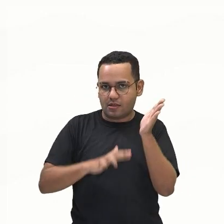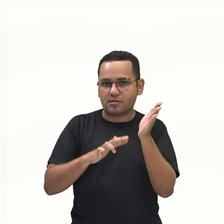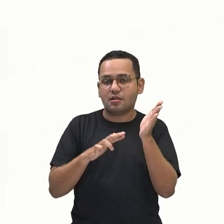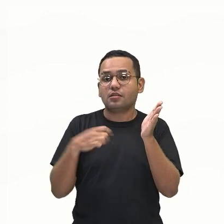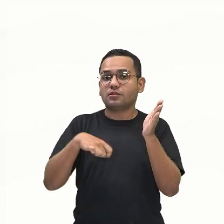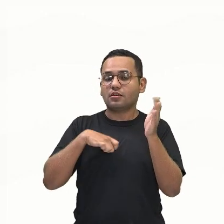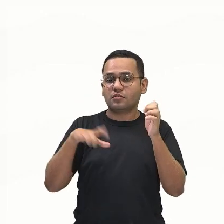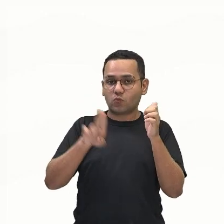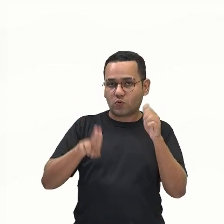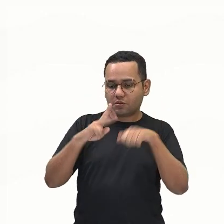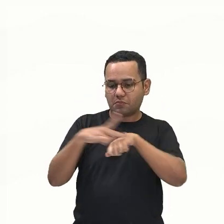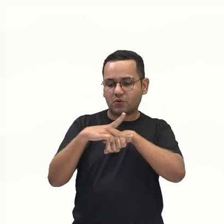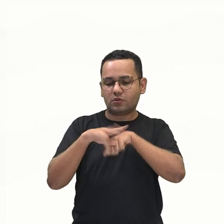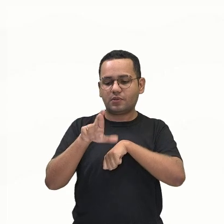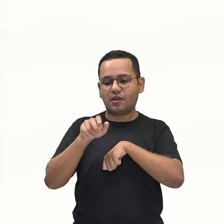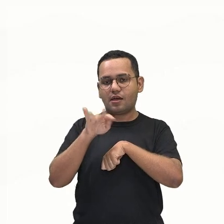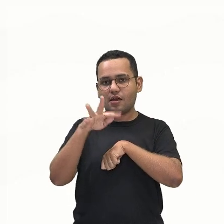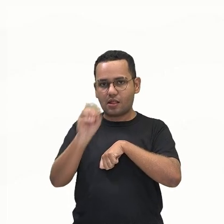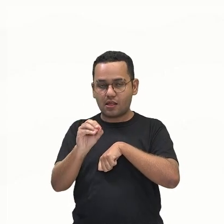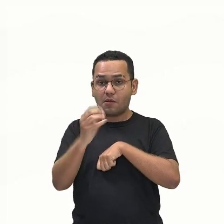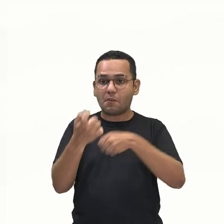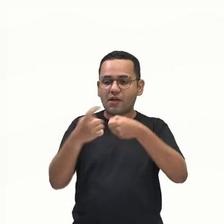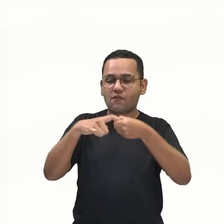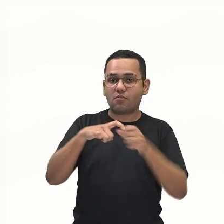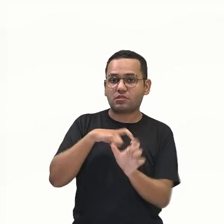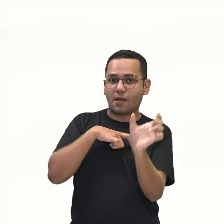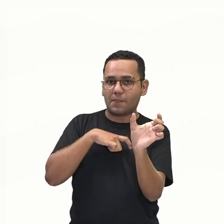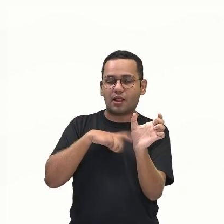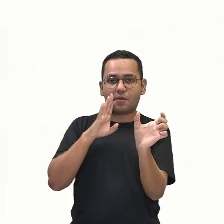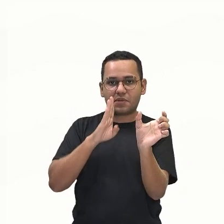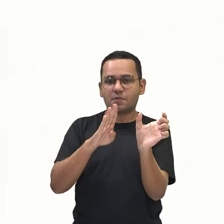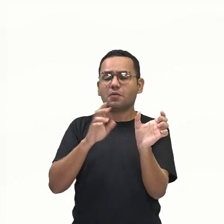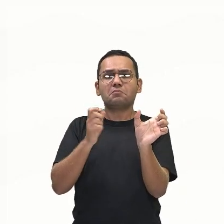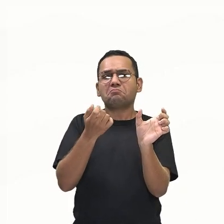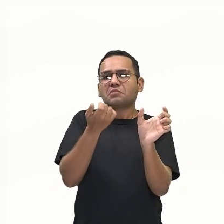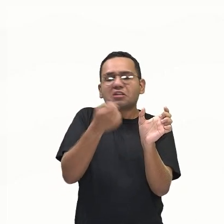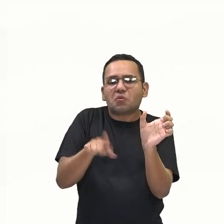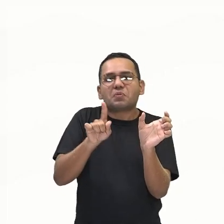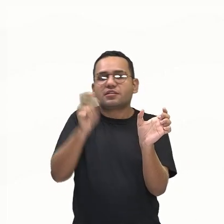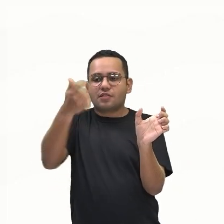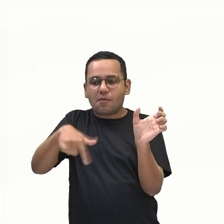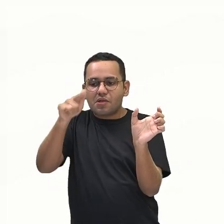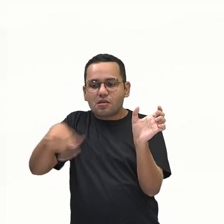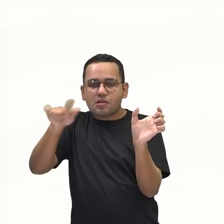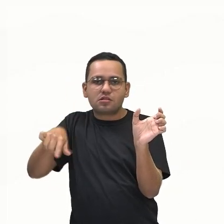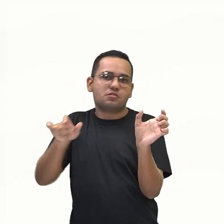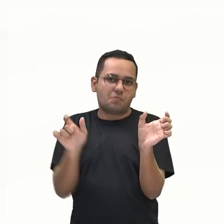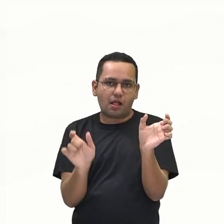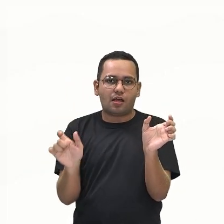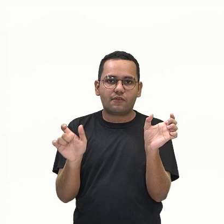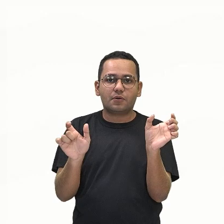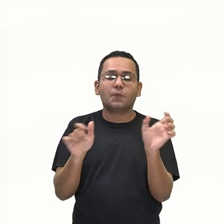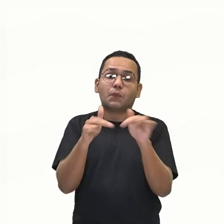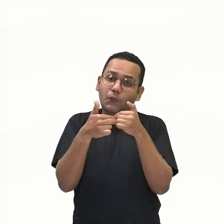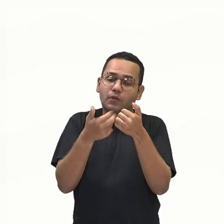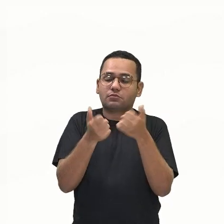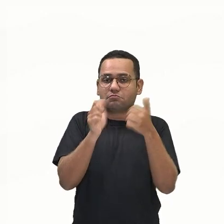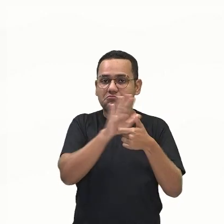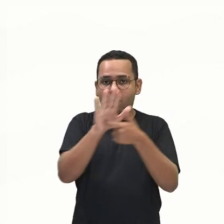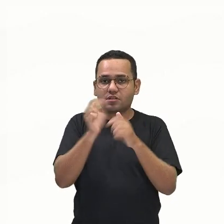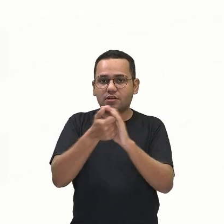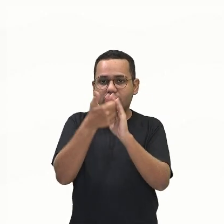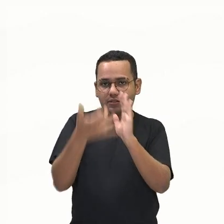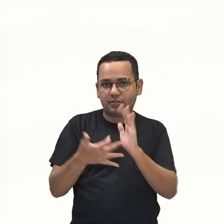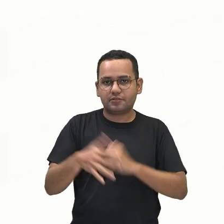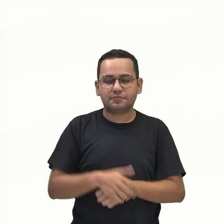pronomes relativos para retomar termos a fim de que eu não repita e vou trazendo a característica. Não é